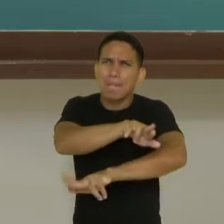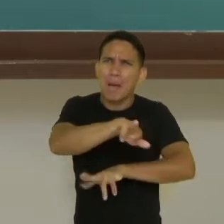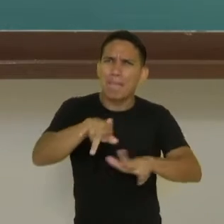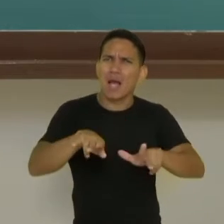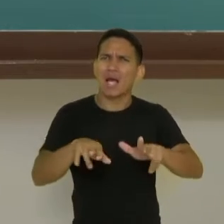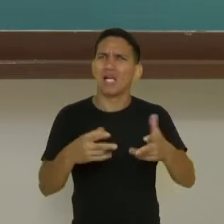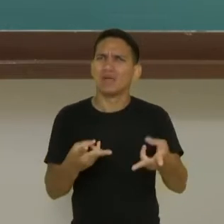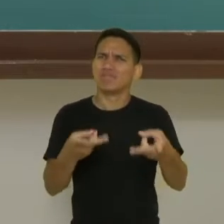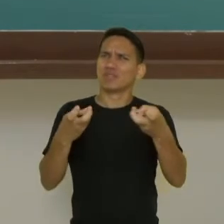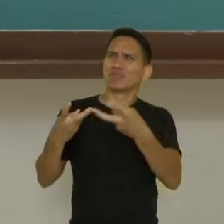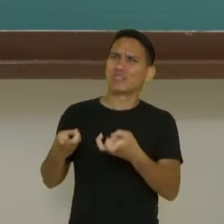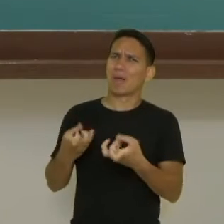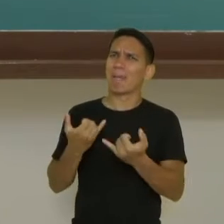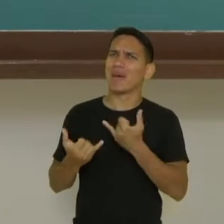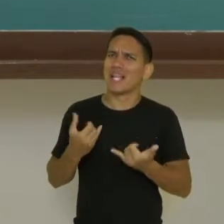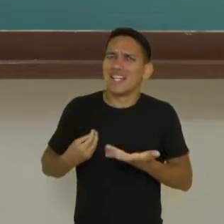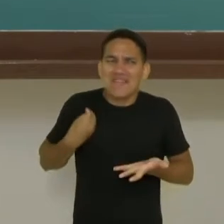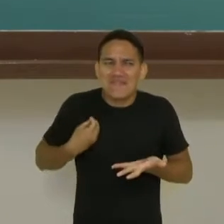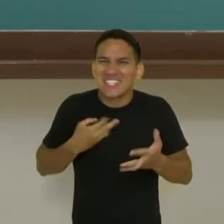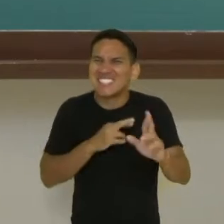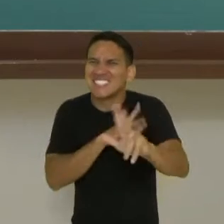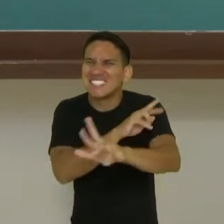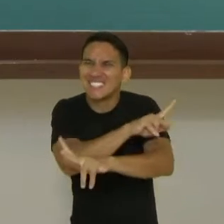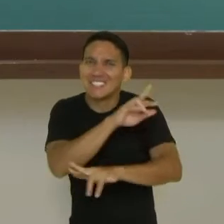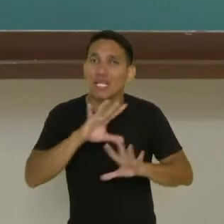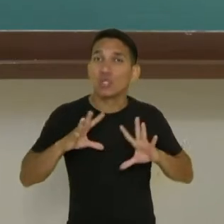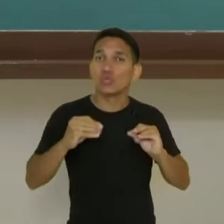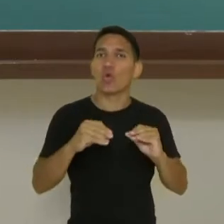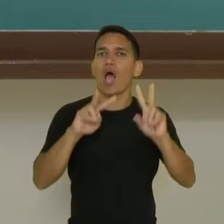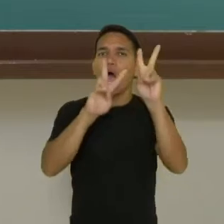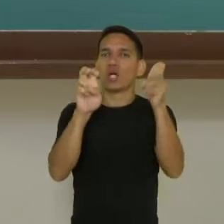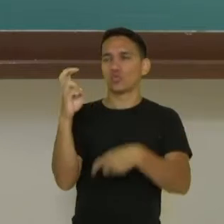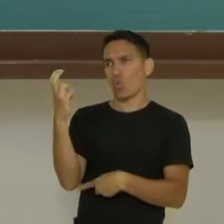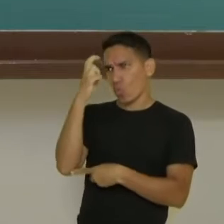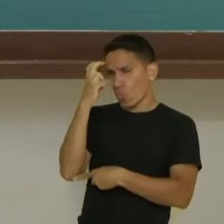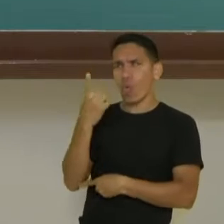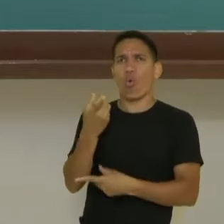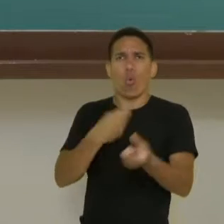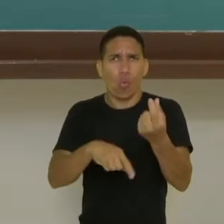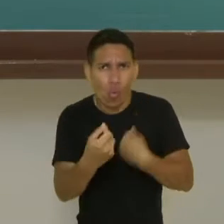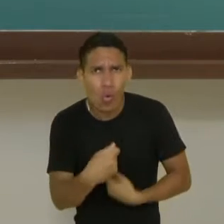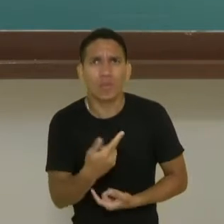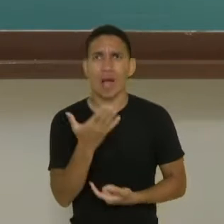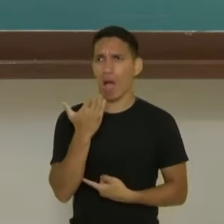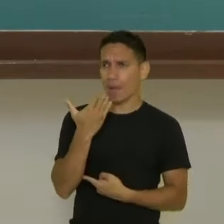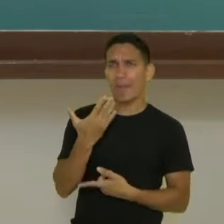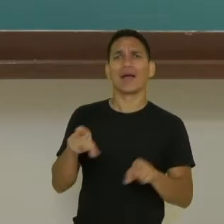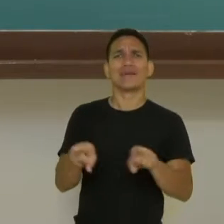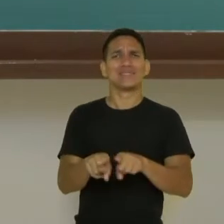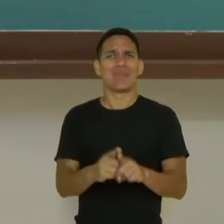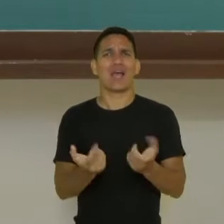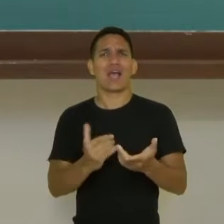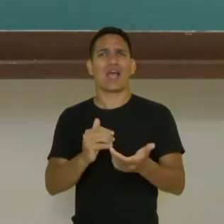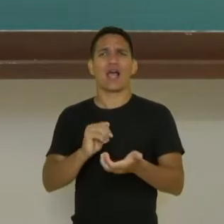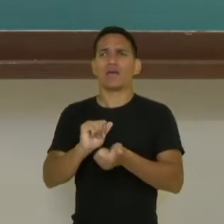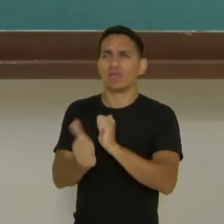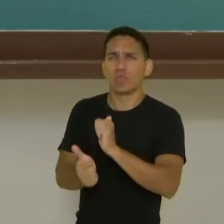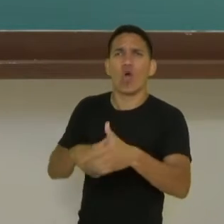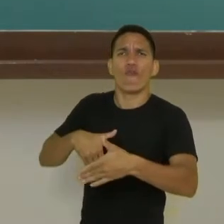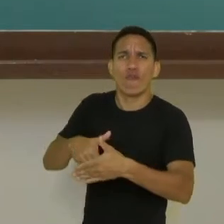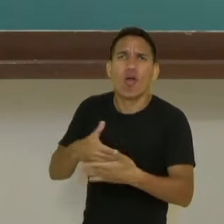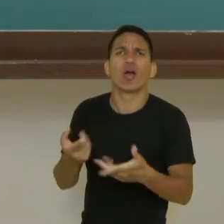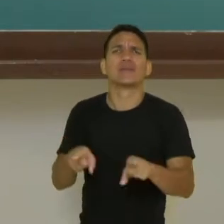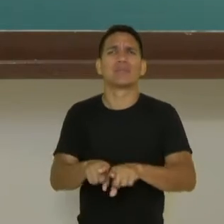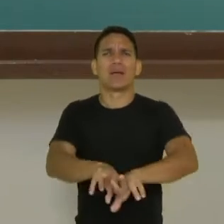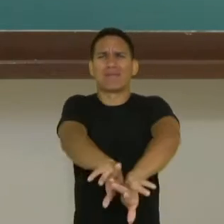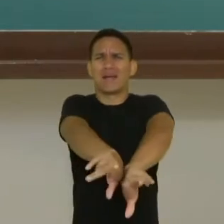tem realidades distintas, em termos culturais, econômicos, alimentares, futebolísticos,